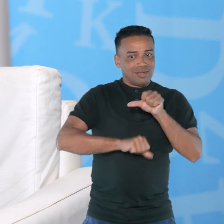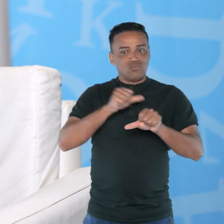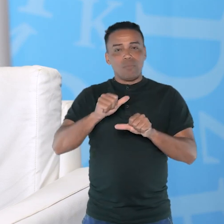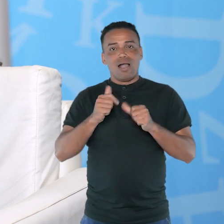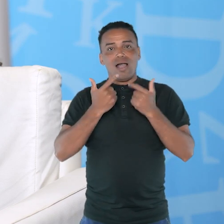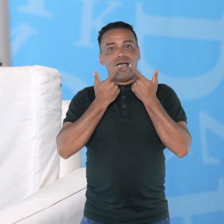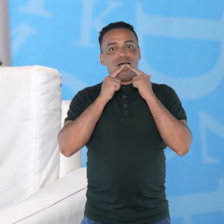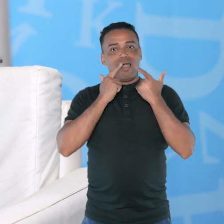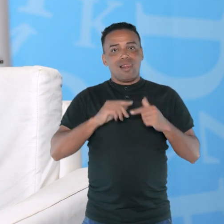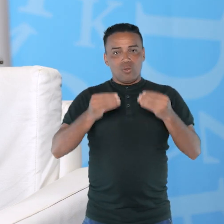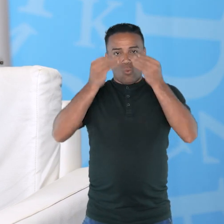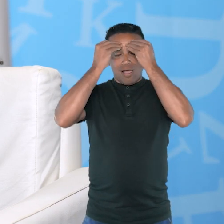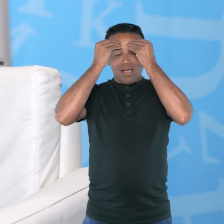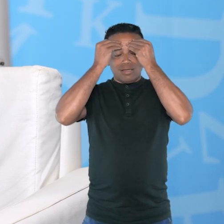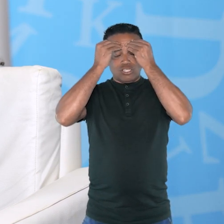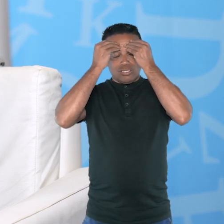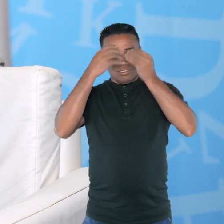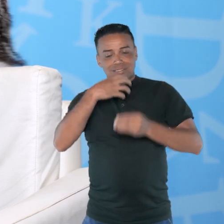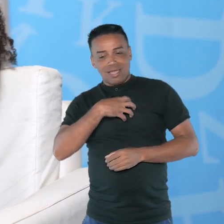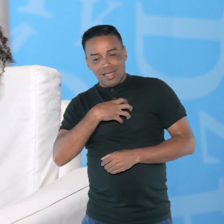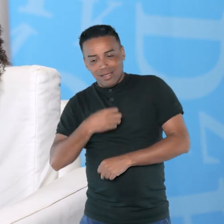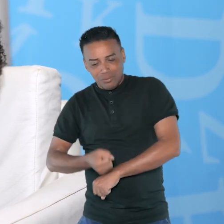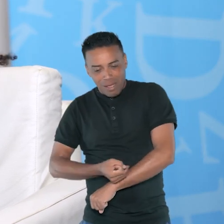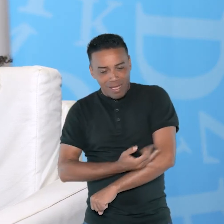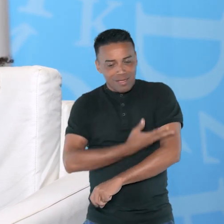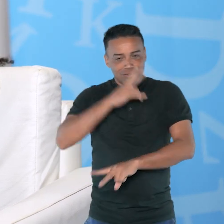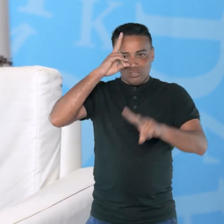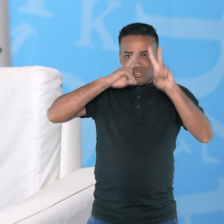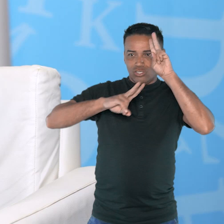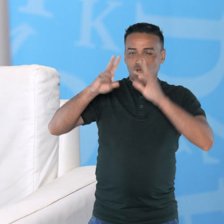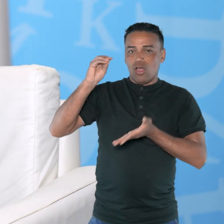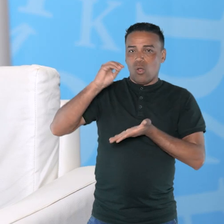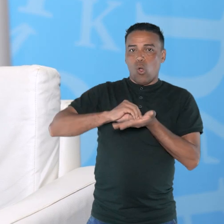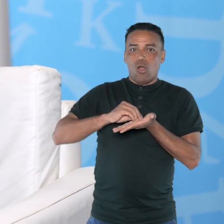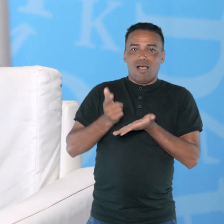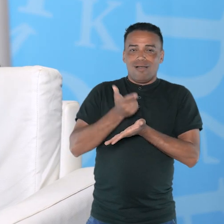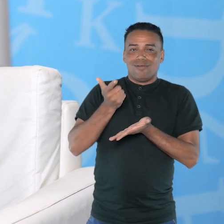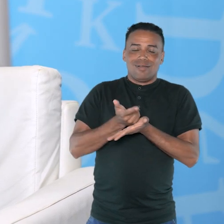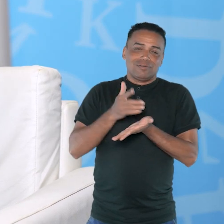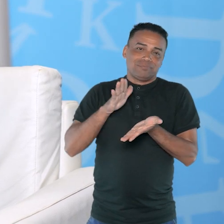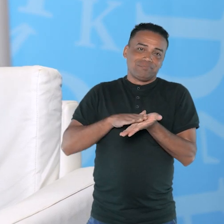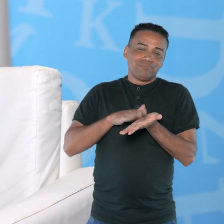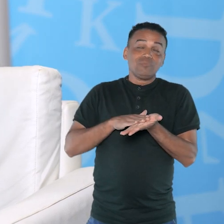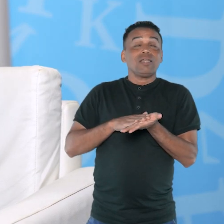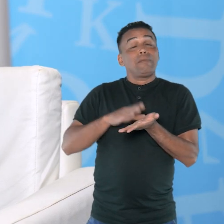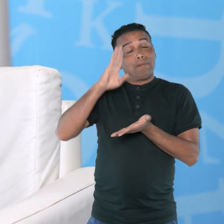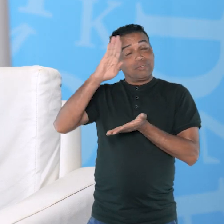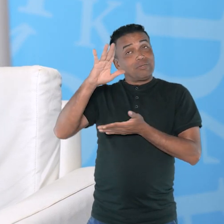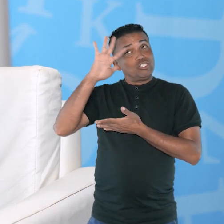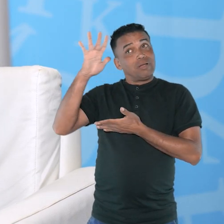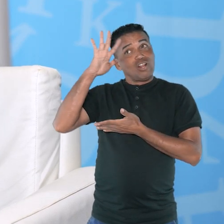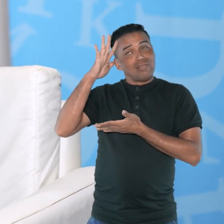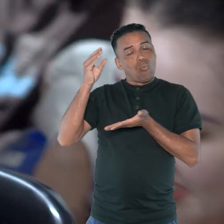em linguagem sentimentos e histórias, né, que passam aí na vida das pessoas, mas também, principalmente, na nossa imaginação como